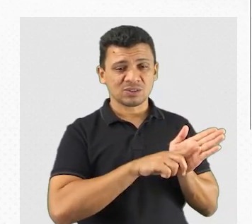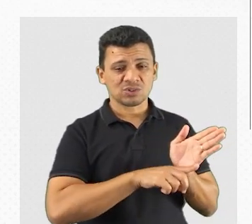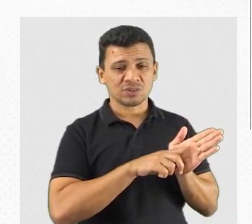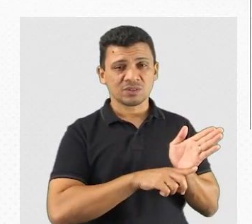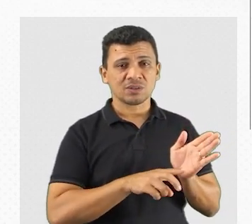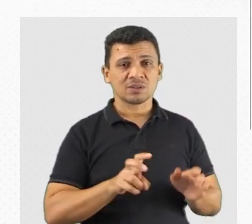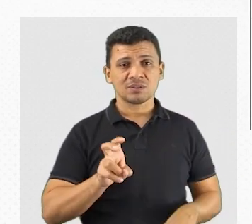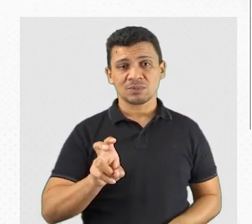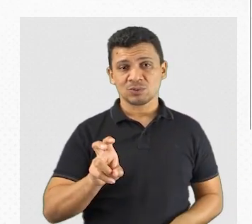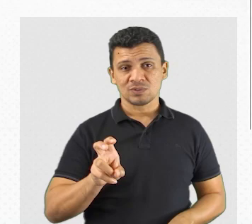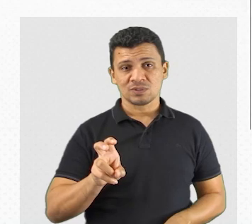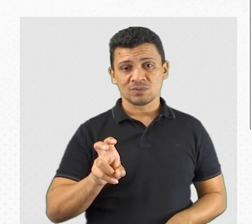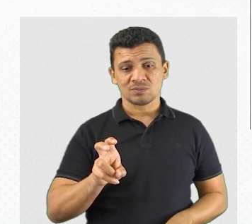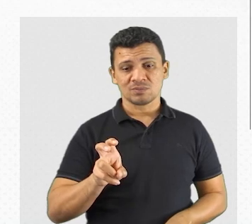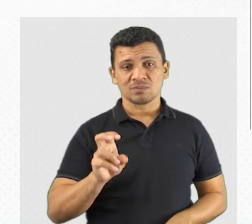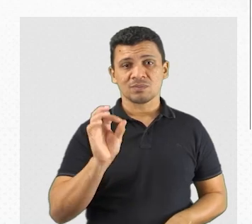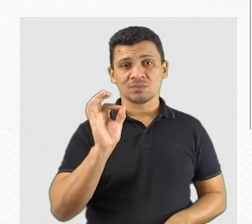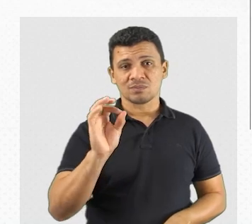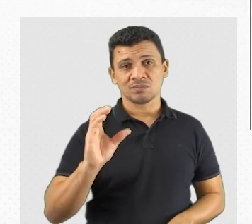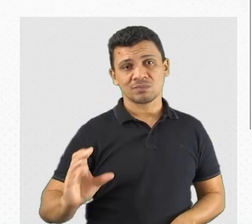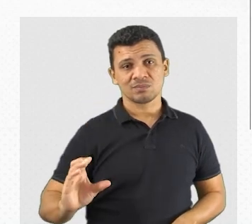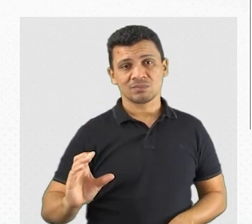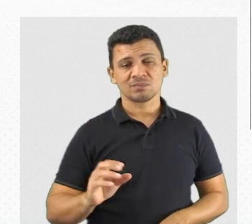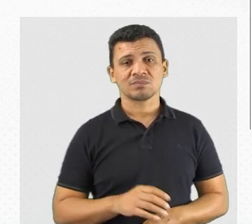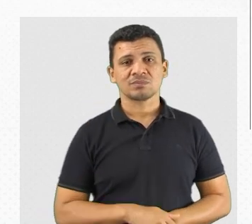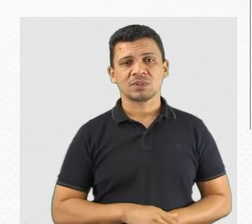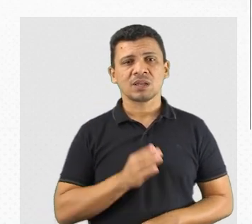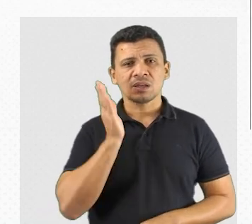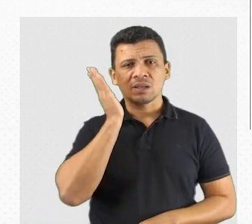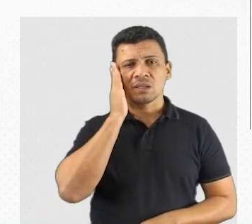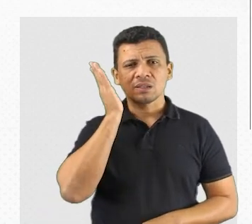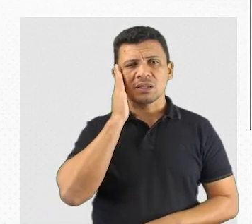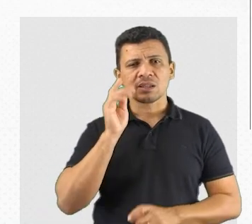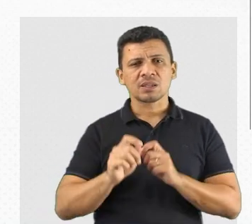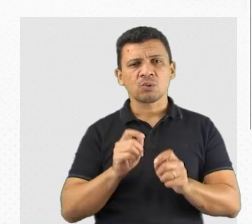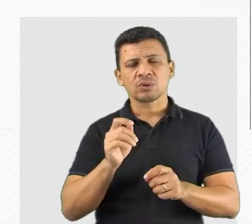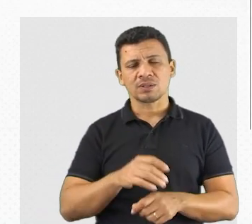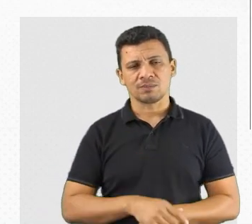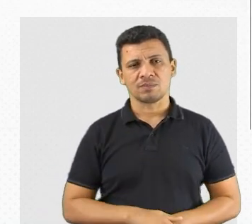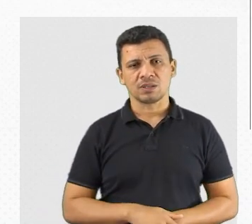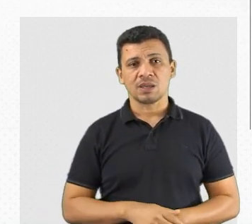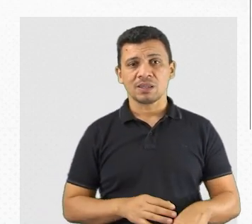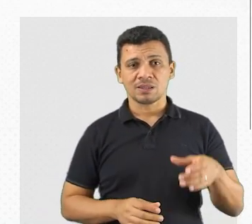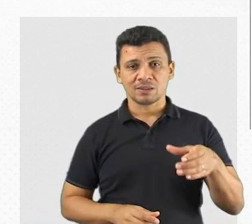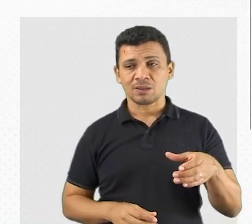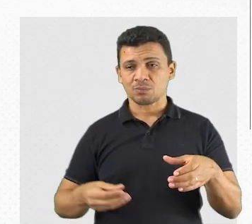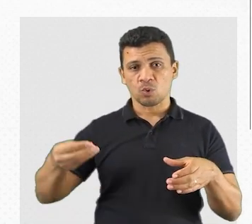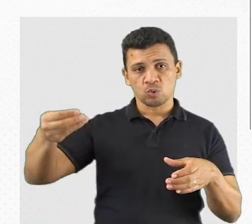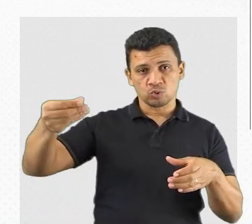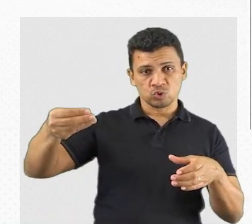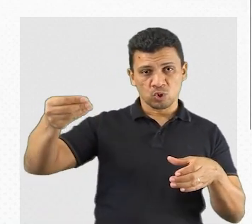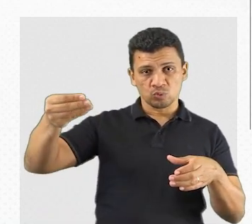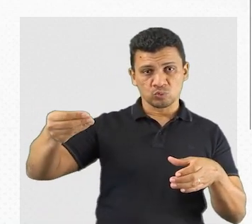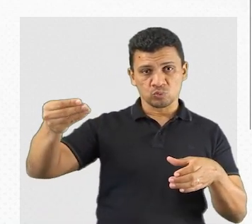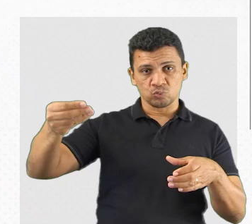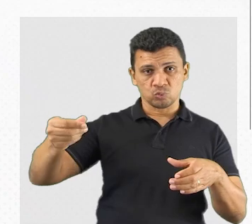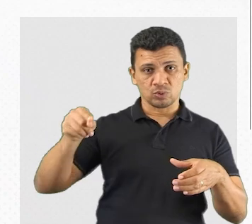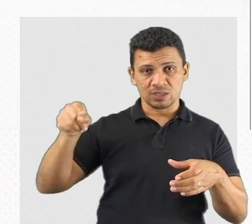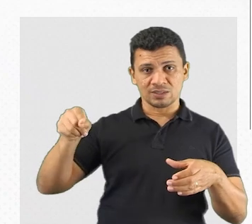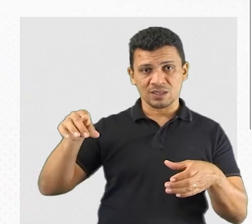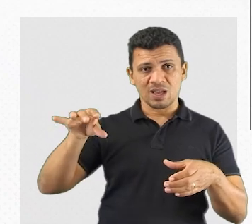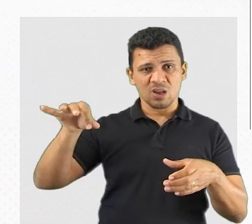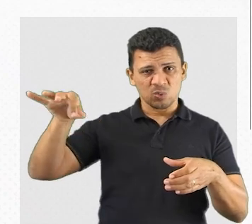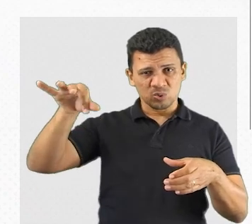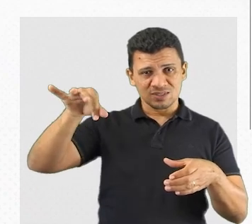5 graus Celsius. O que eu acabei de entender? Que por causa do soluto, né? Por causa desse sal que eu vou marcar aqui,